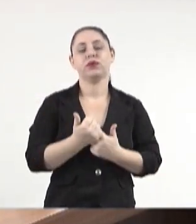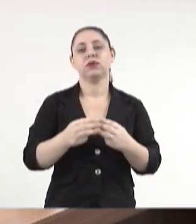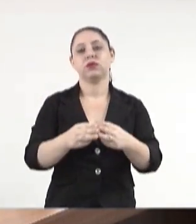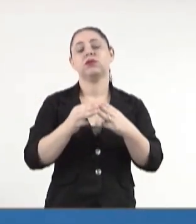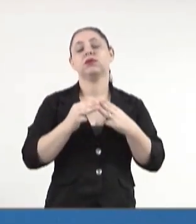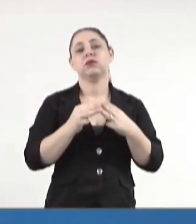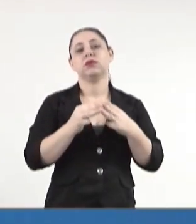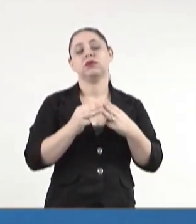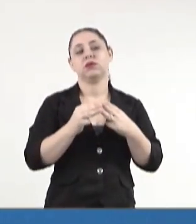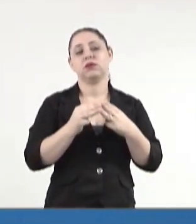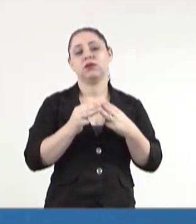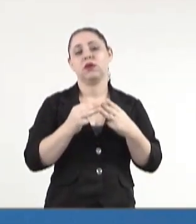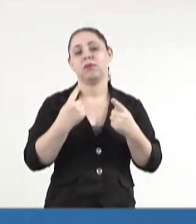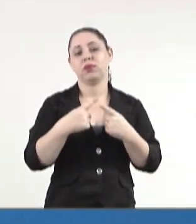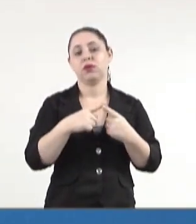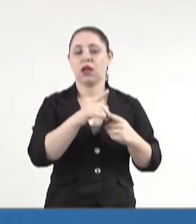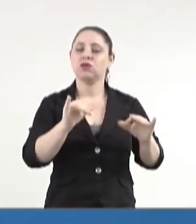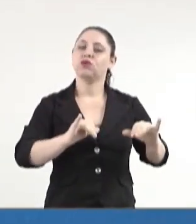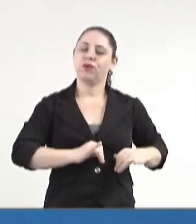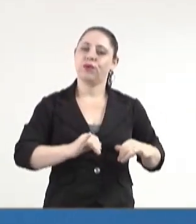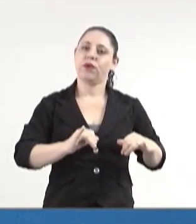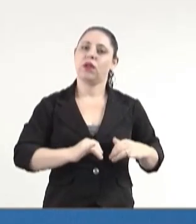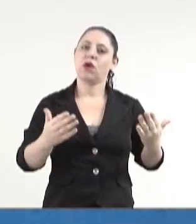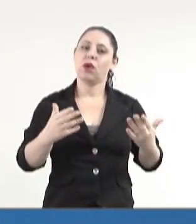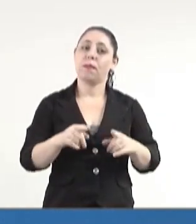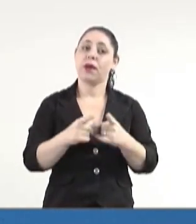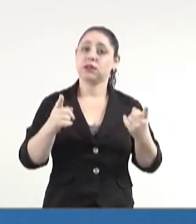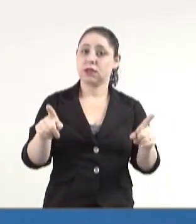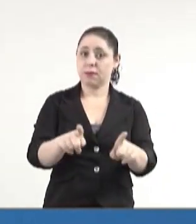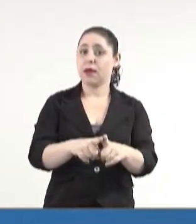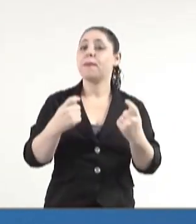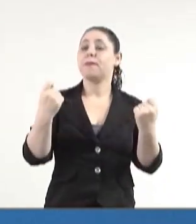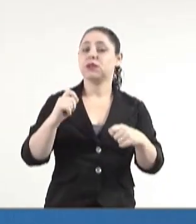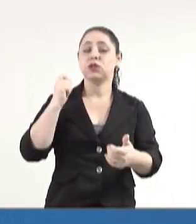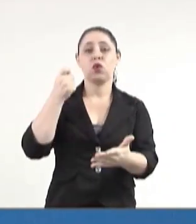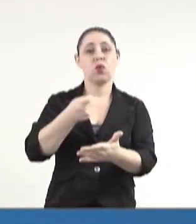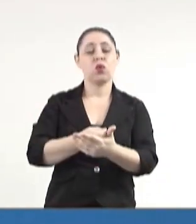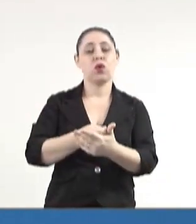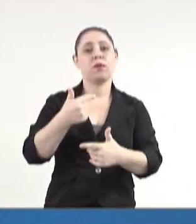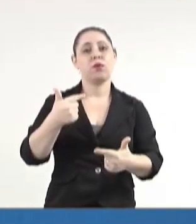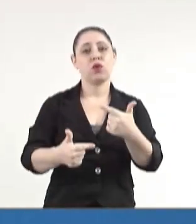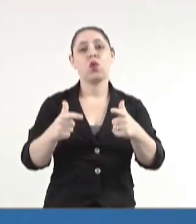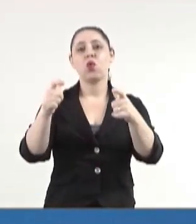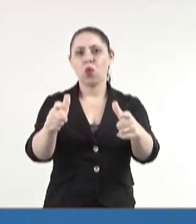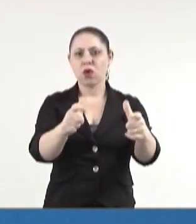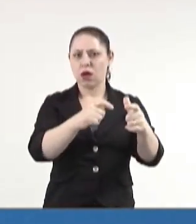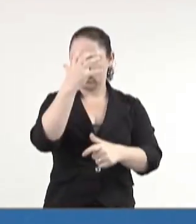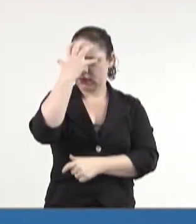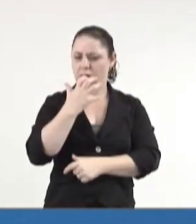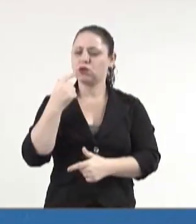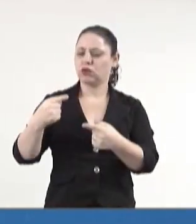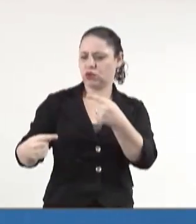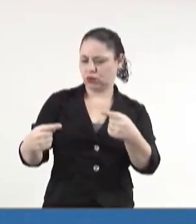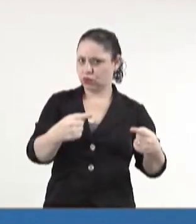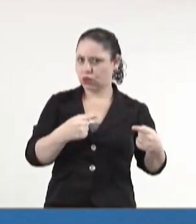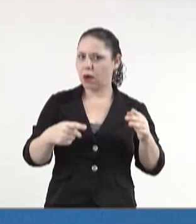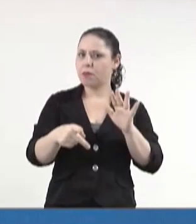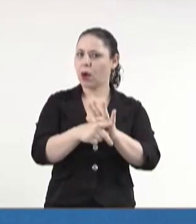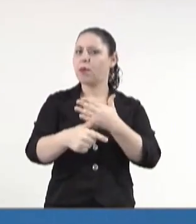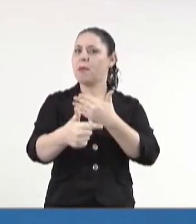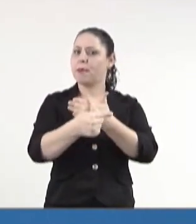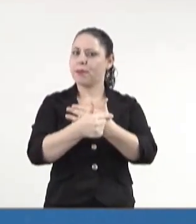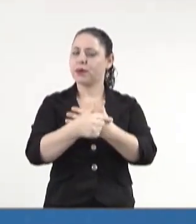tem essa capacidade, às vezes, no espaço da política, é atacado de outras formas para poder minar o debate sério da política. Então, a